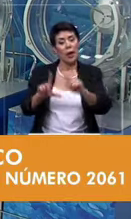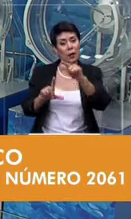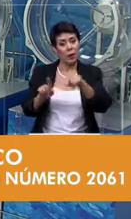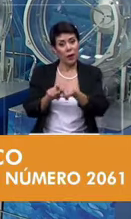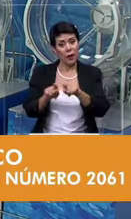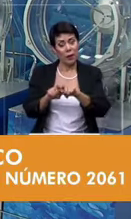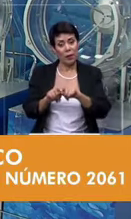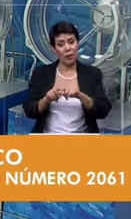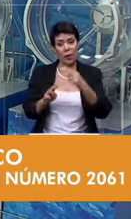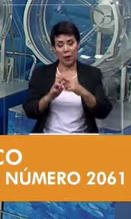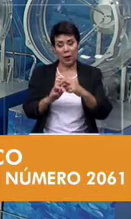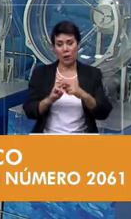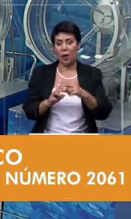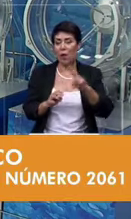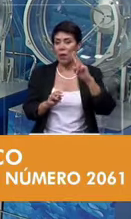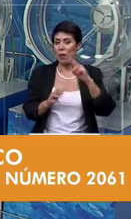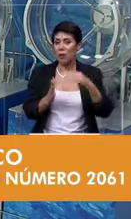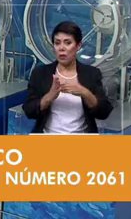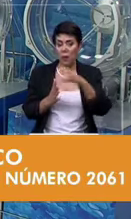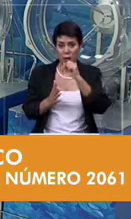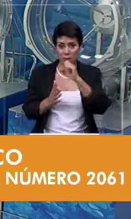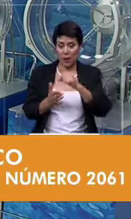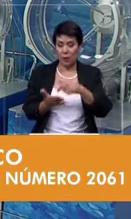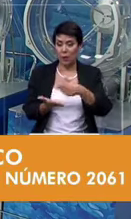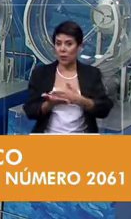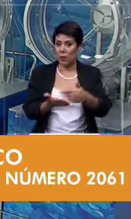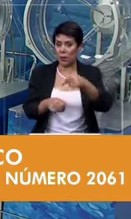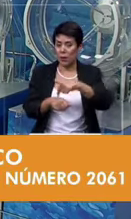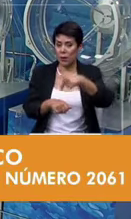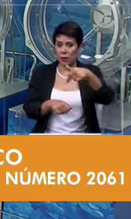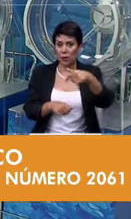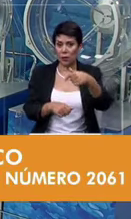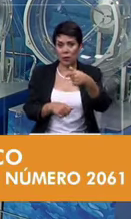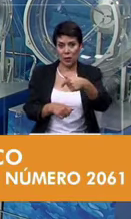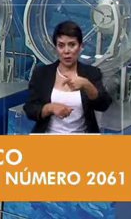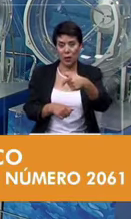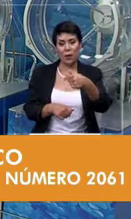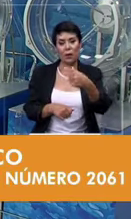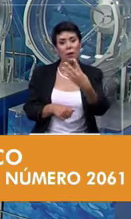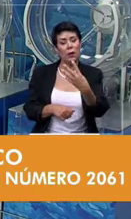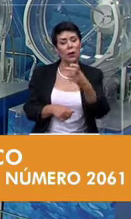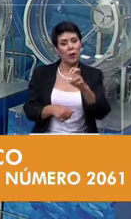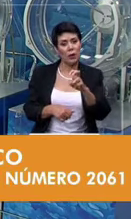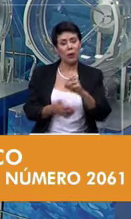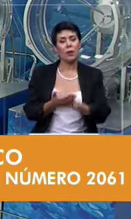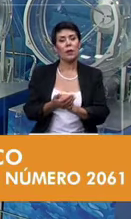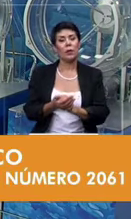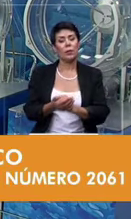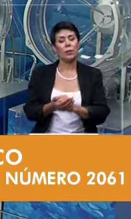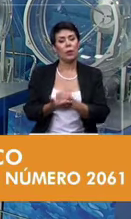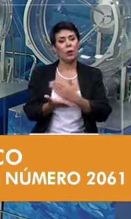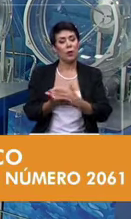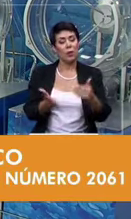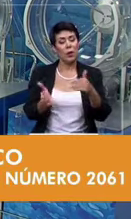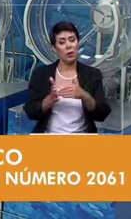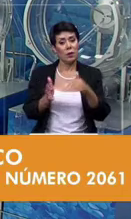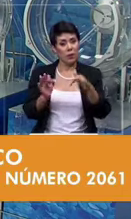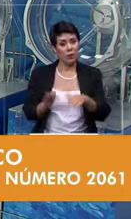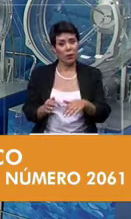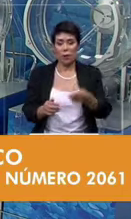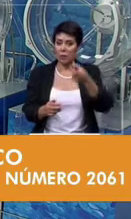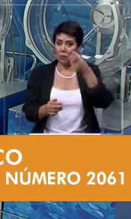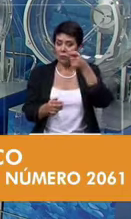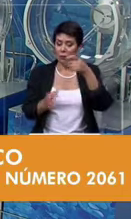de segunda a sábado, já a partir das 19h45. Dos procedimentos prévios aos procedimentos finais, você